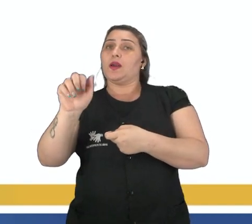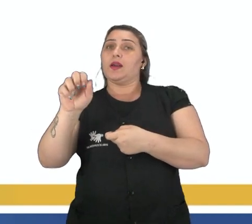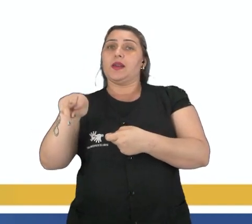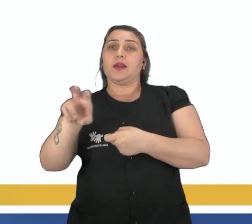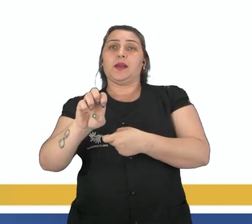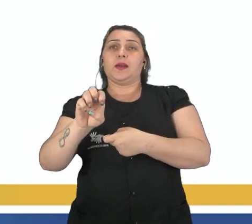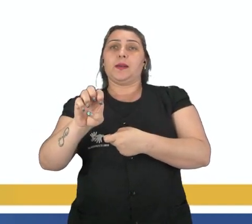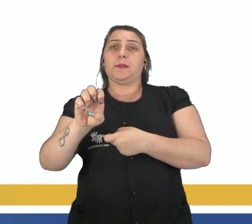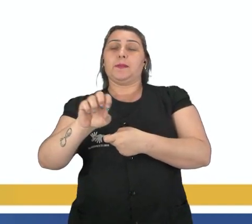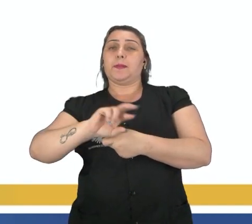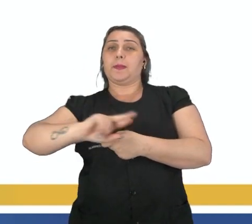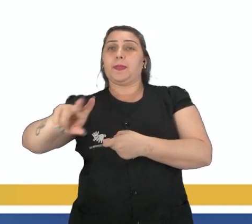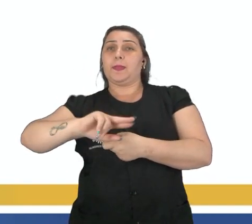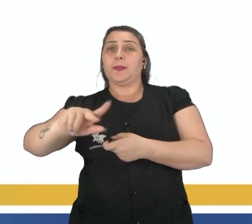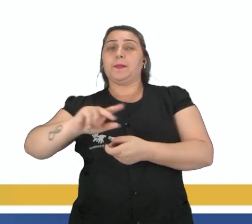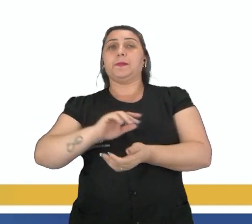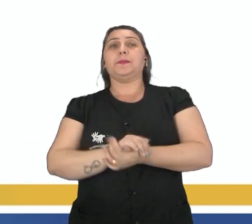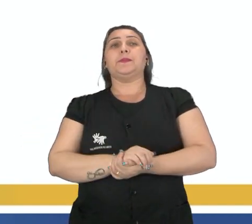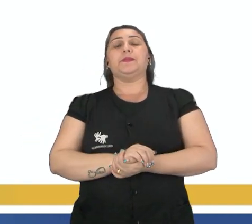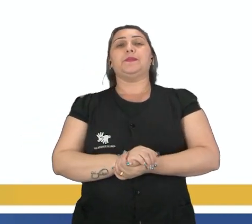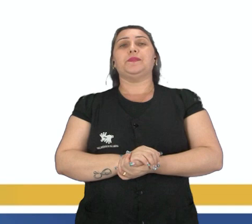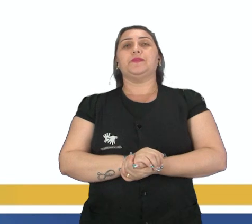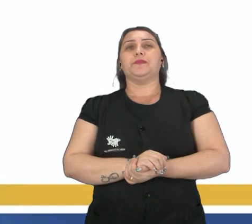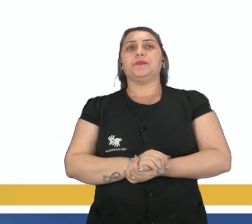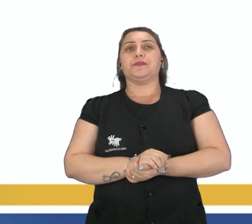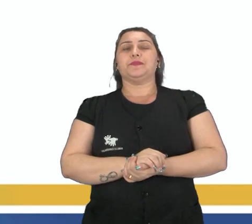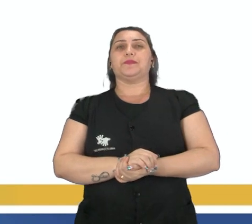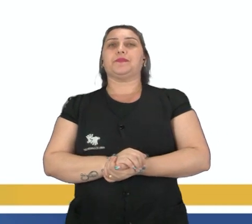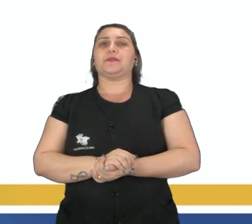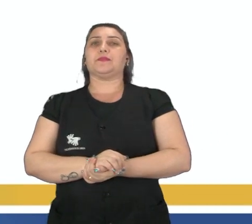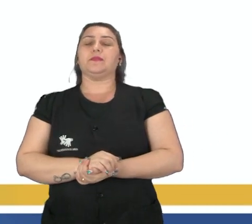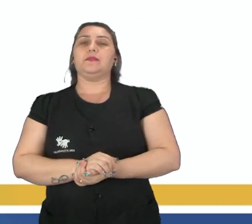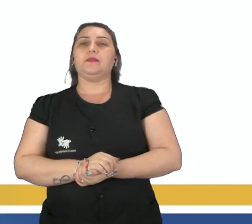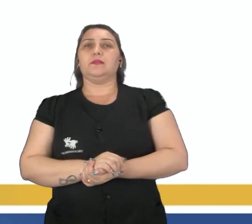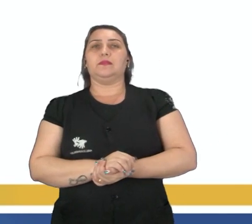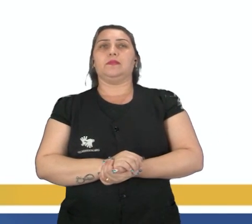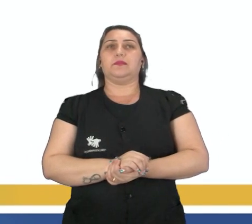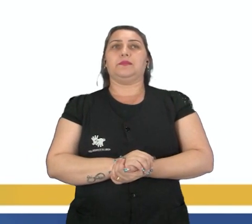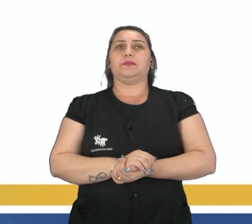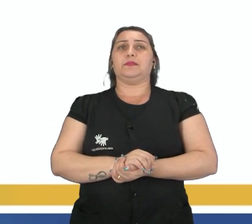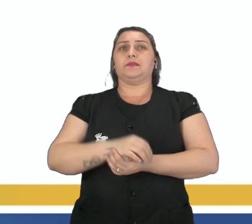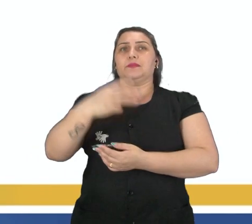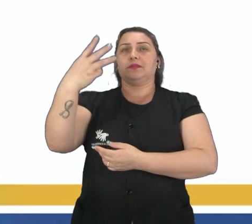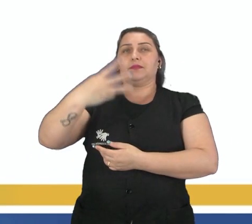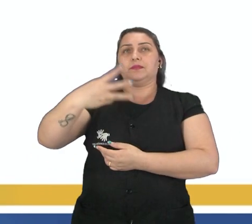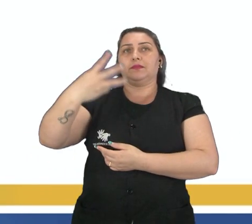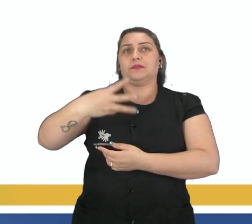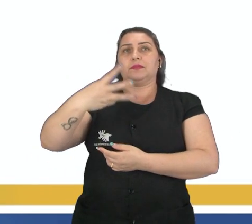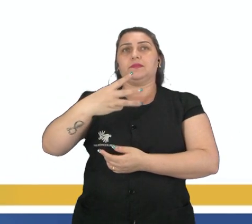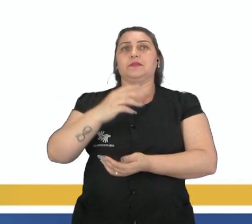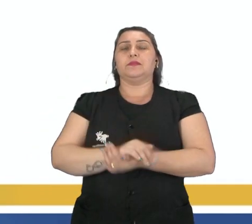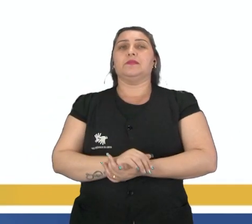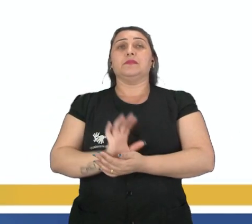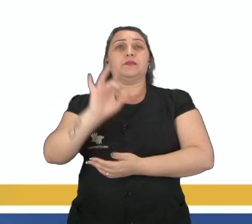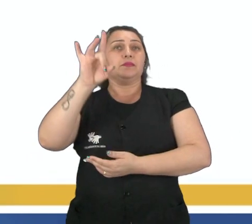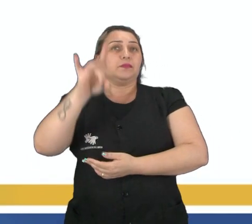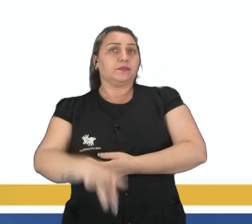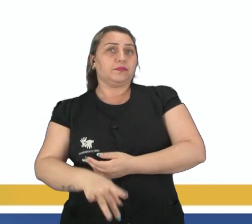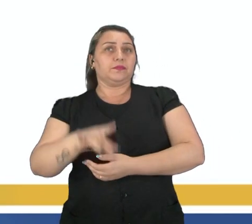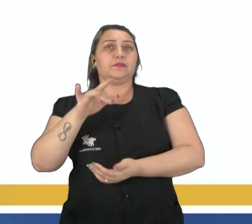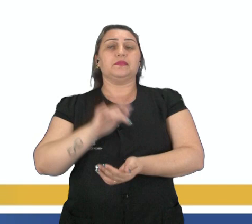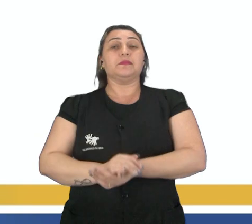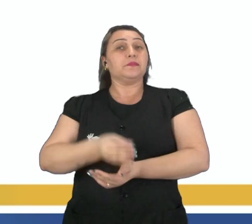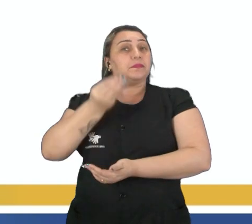e voltar ao seu estado original, o arame já não consegue realizar essa mesma tarefa. E por último, a gente tem